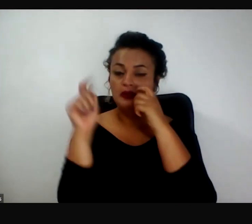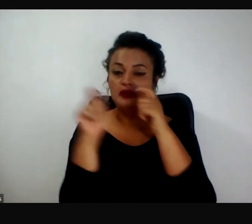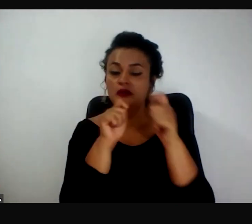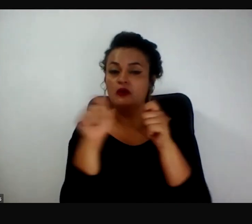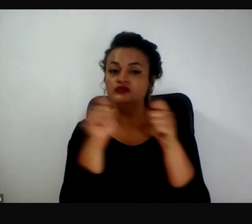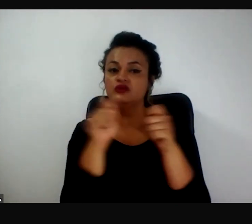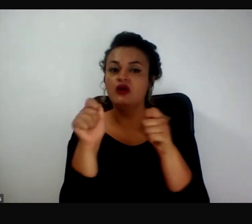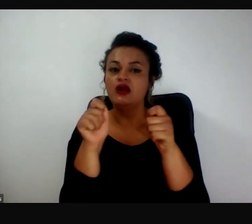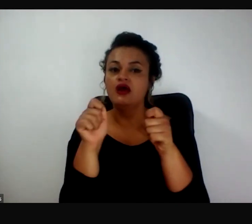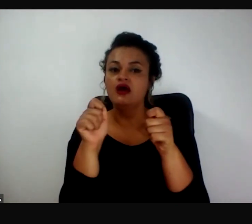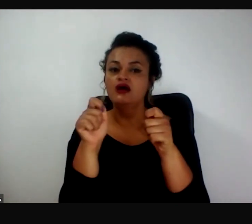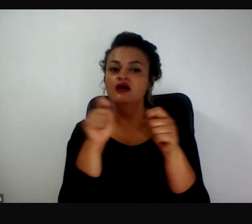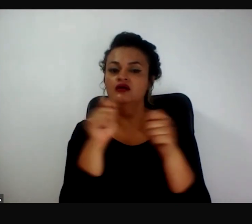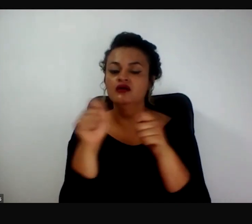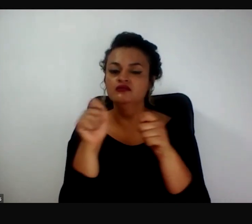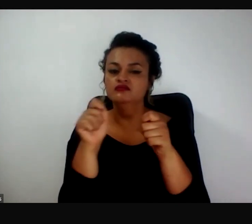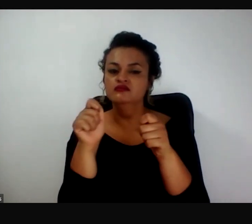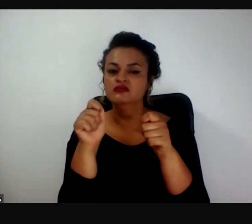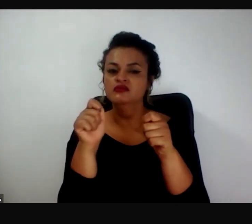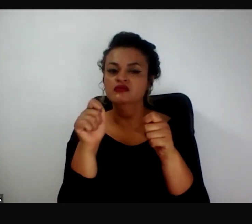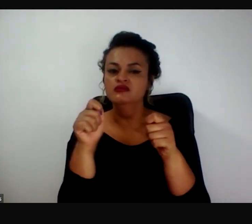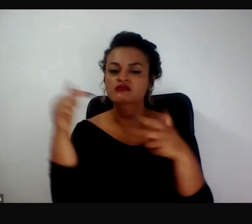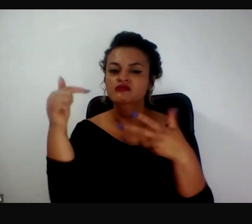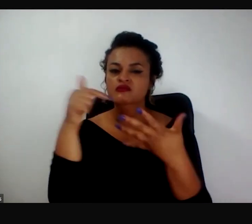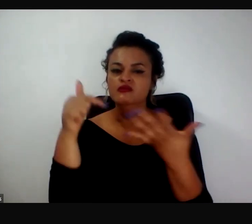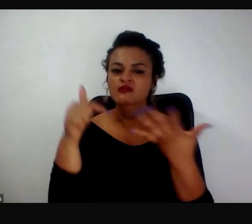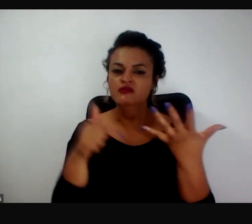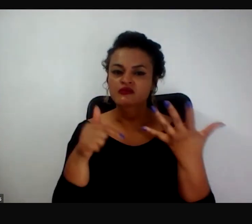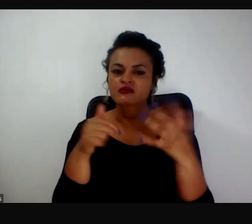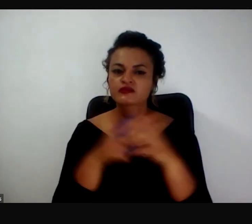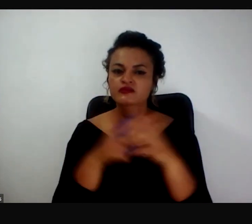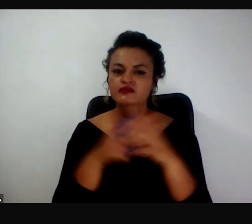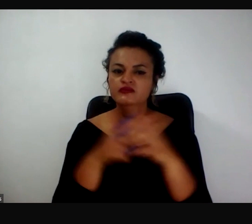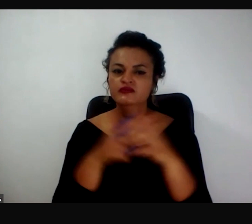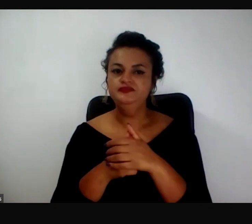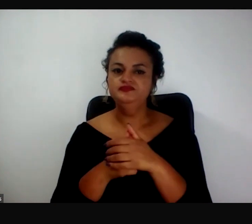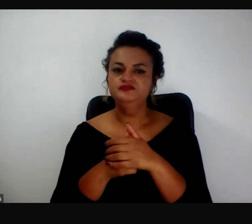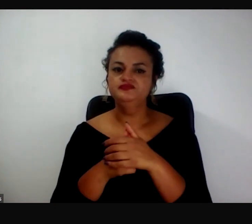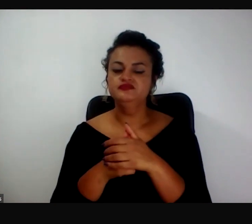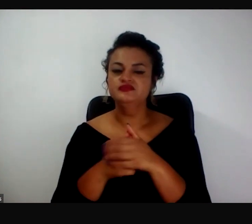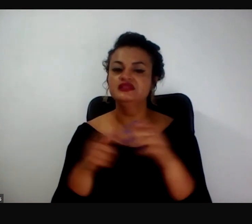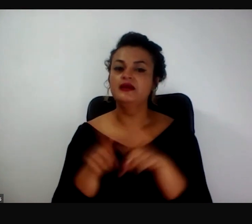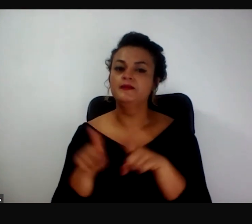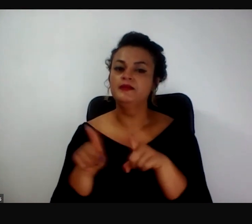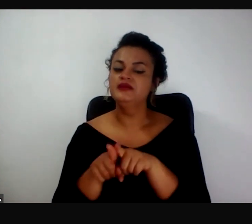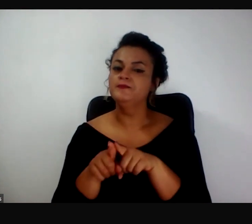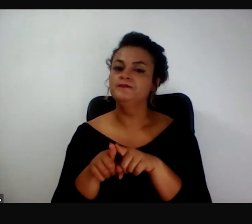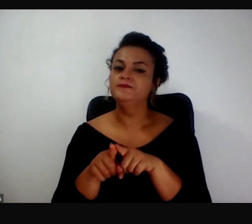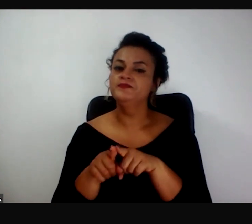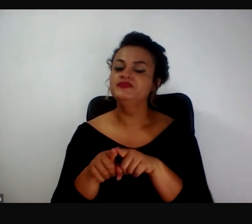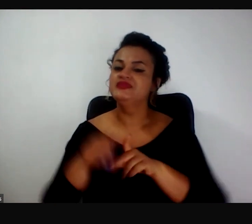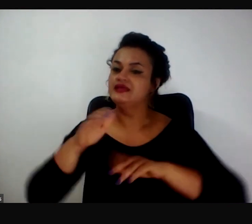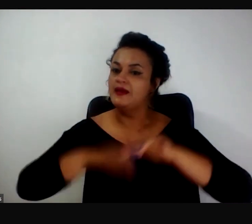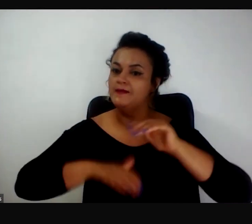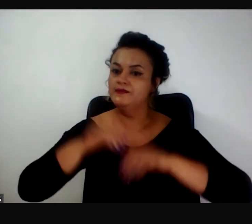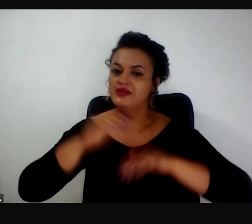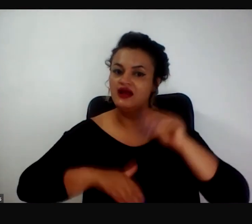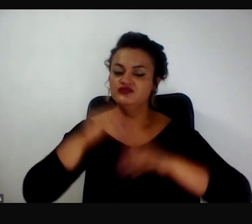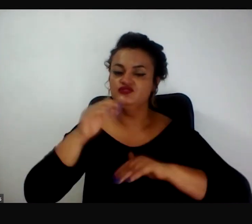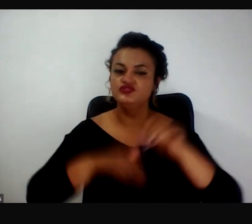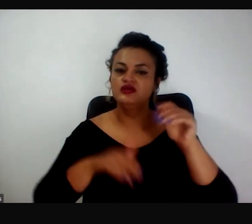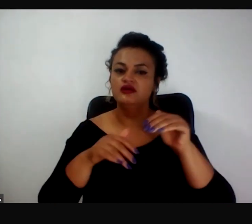já vou expor agora como também a aplicação das normas